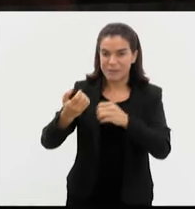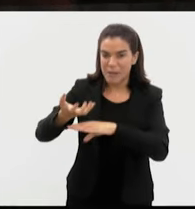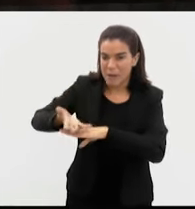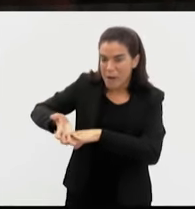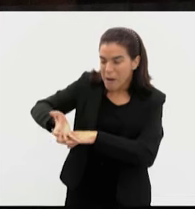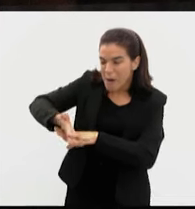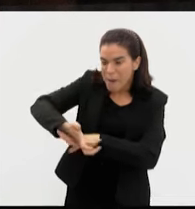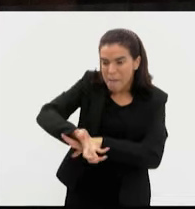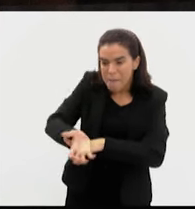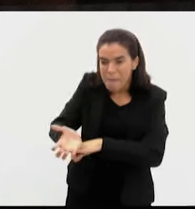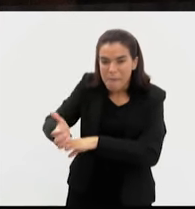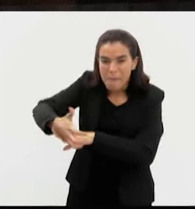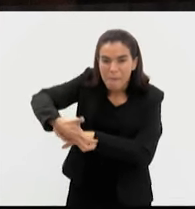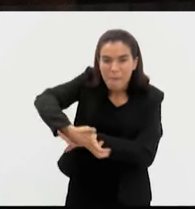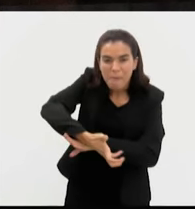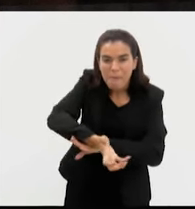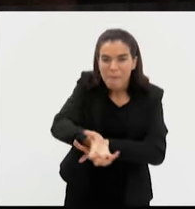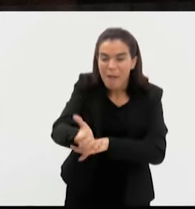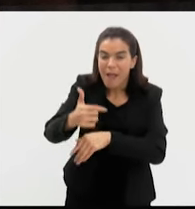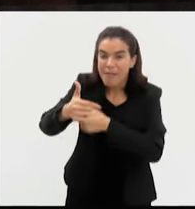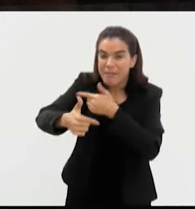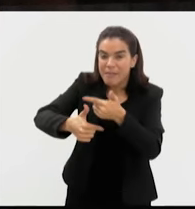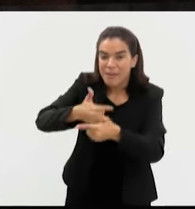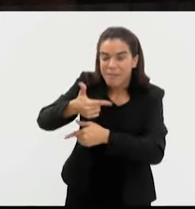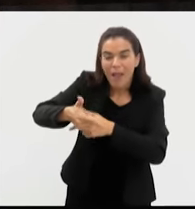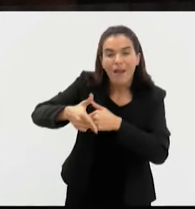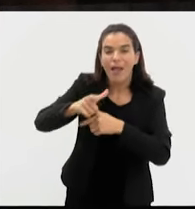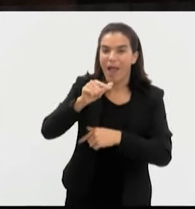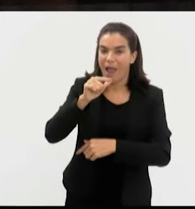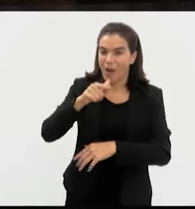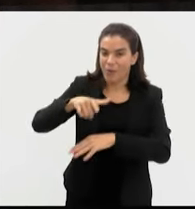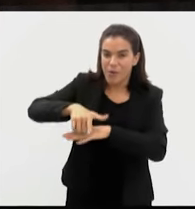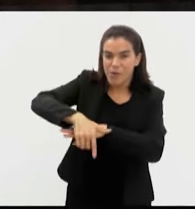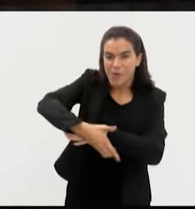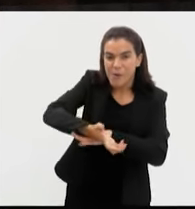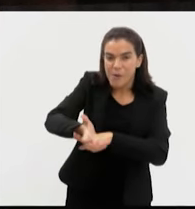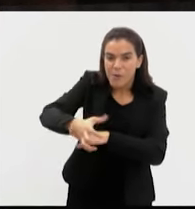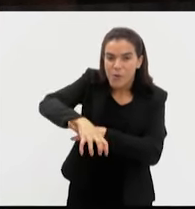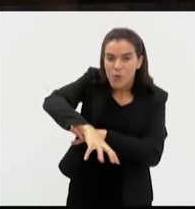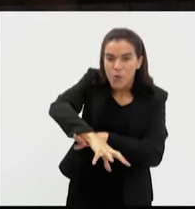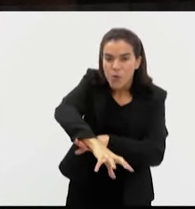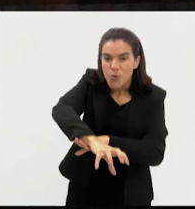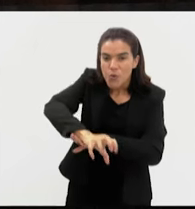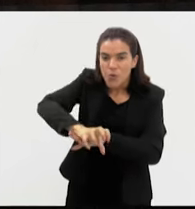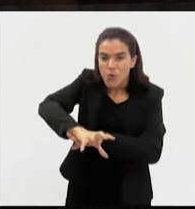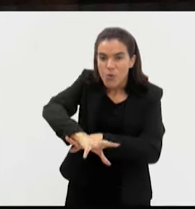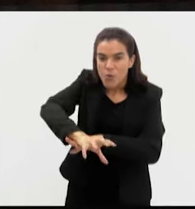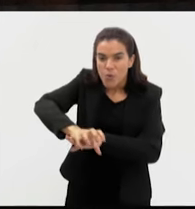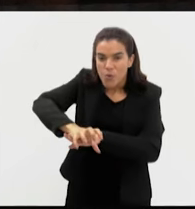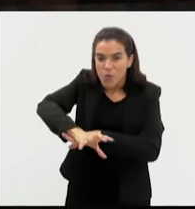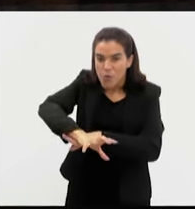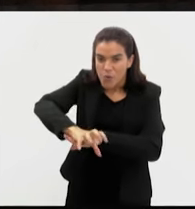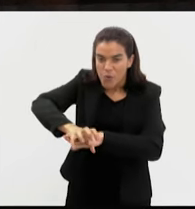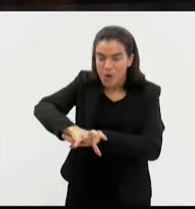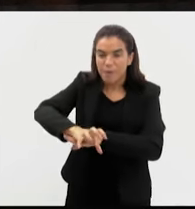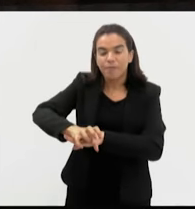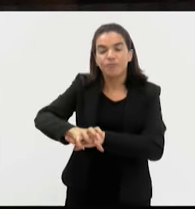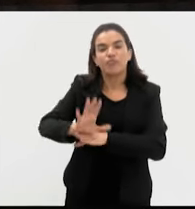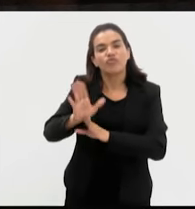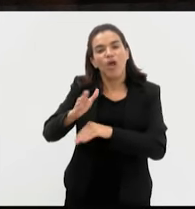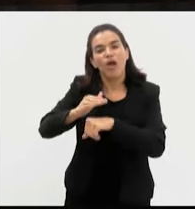aonde as outras não podem ir e fazendo Mad dragagem como tem que ser feito mas quero dizer que tem conversado com